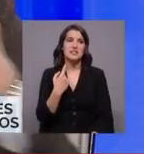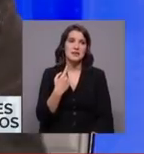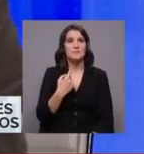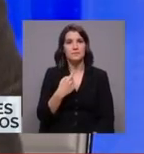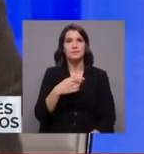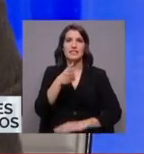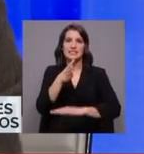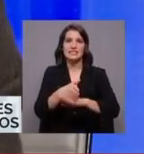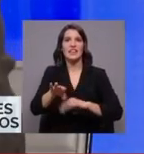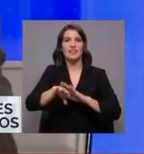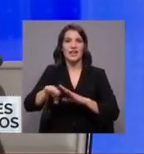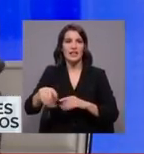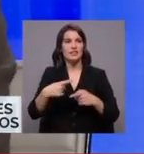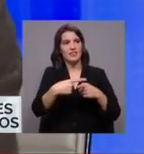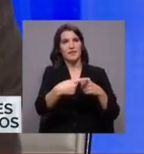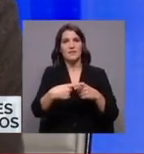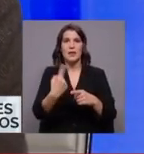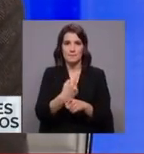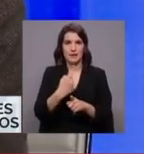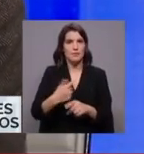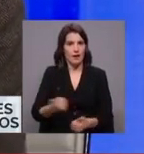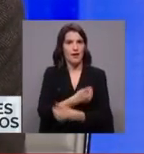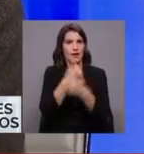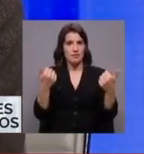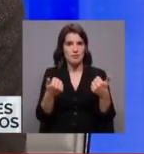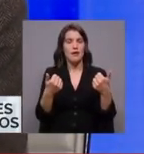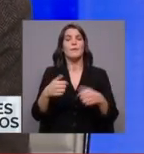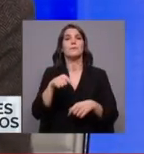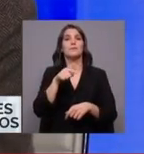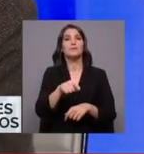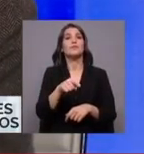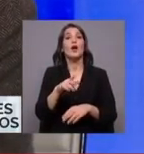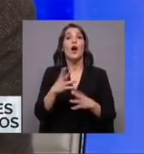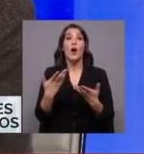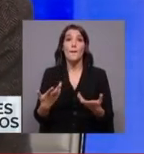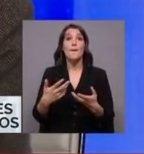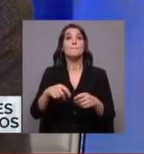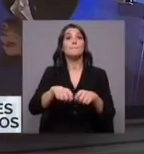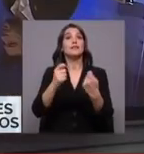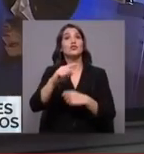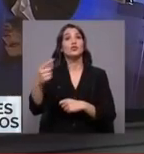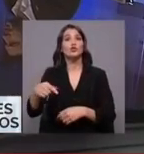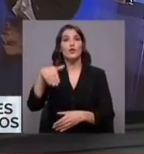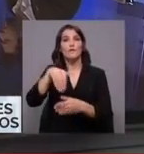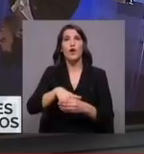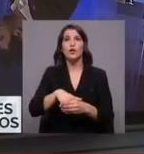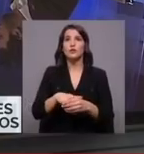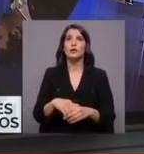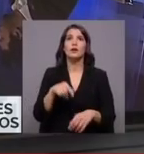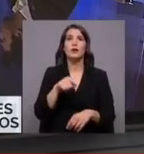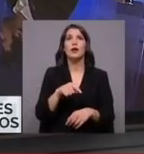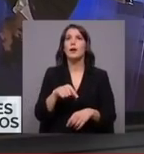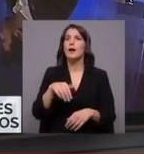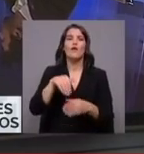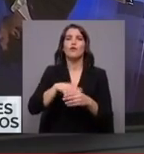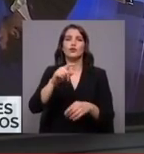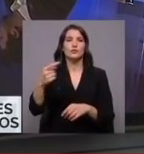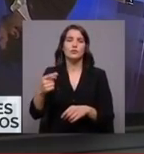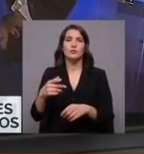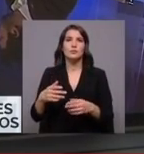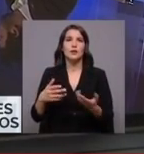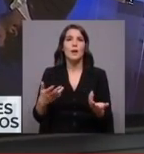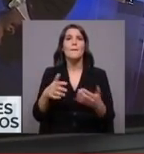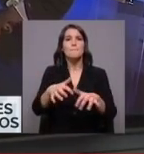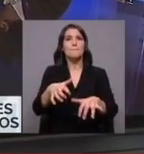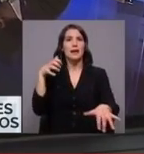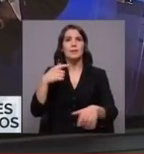centro-direita e conseguimos ganhar na mesmo no Parlamento caso da Liberdade em especial os outros outros partidos nos próximos as permissões são agressivos tem mais outra cor